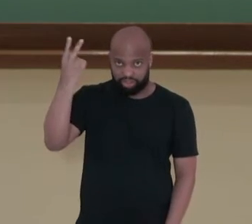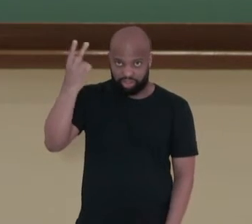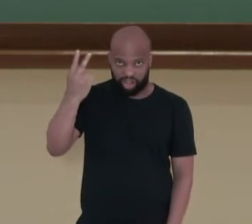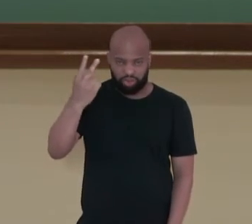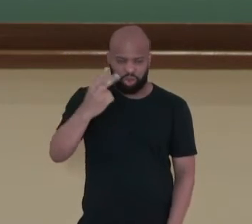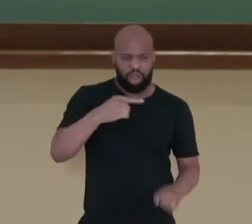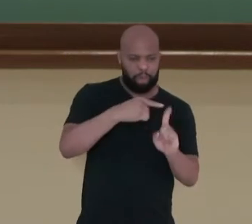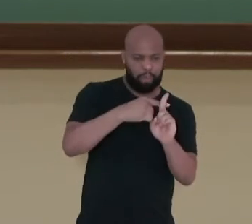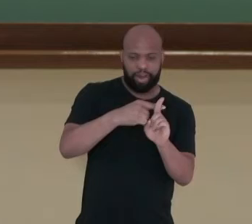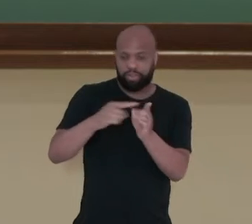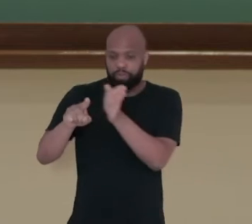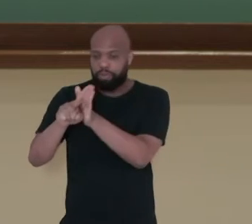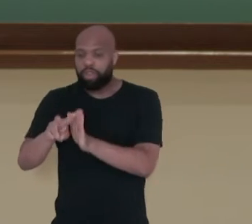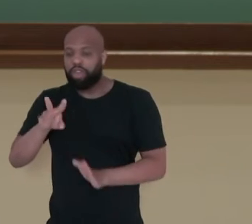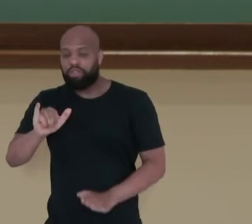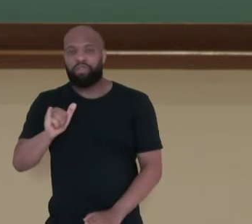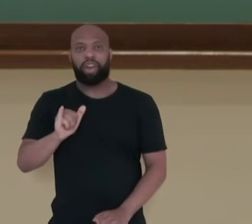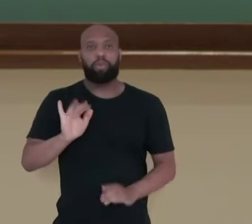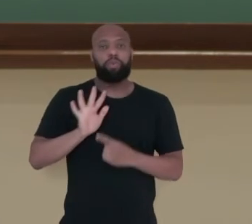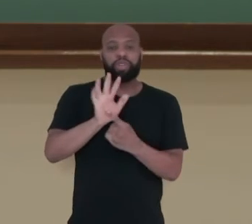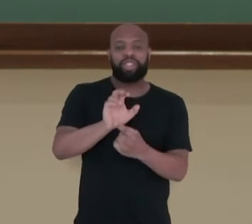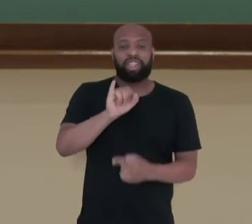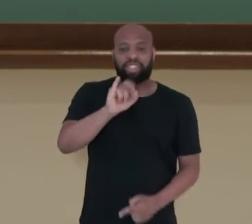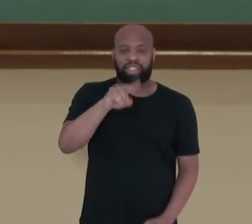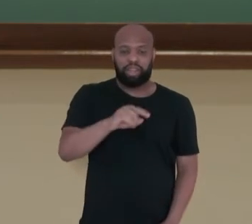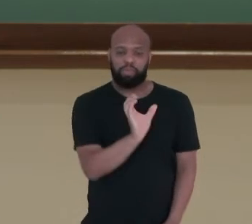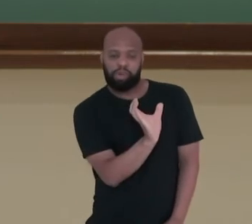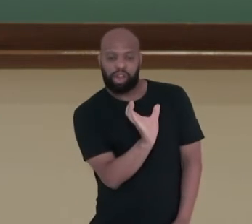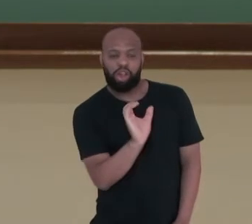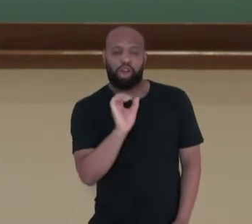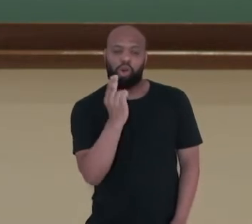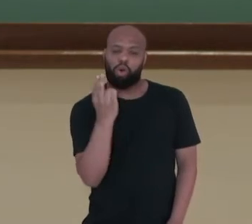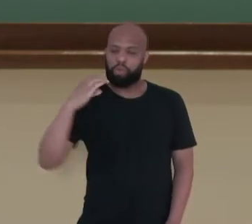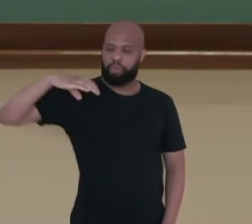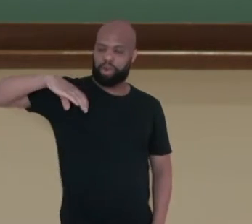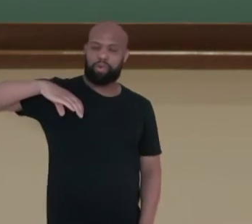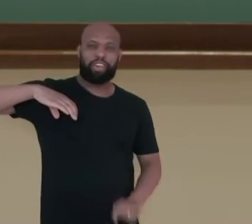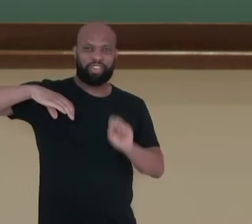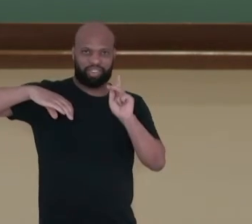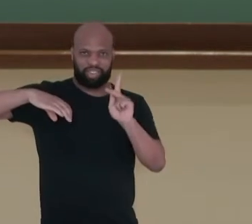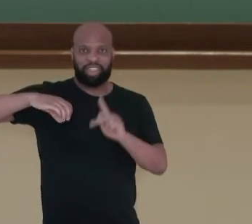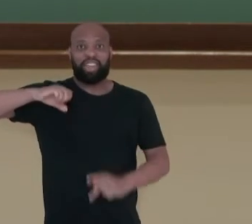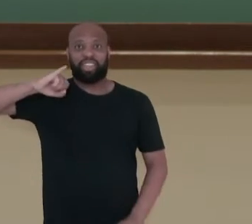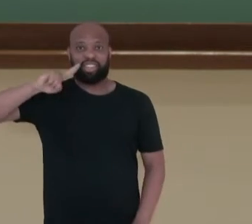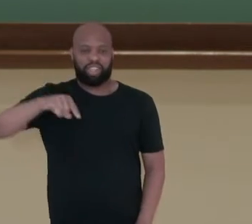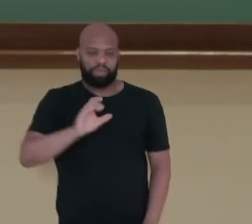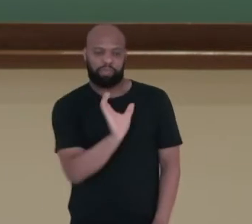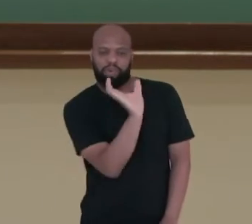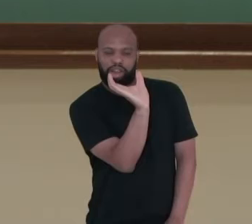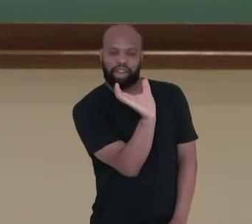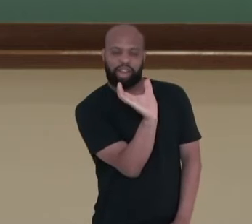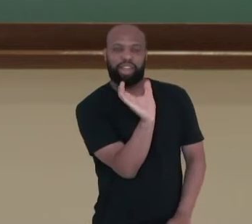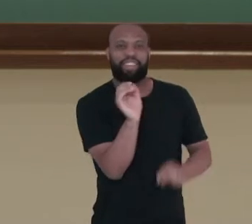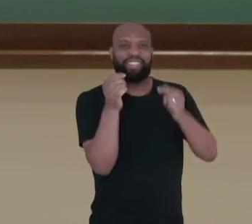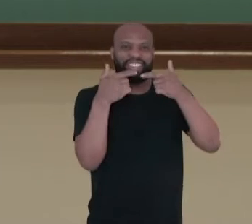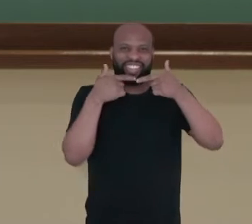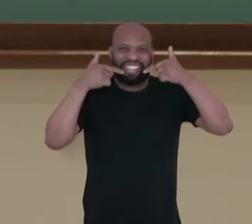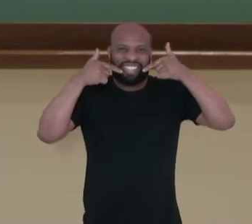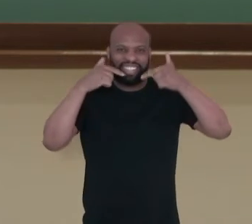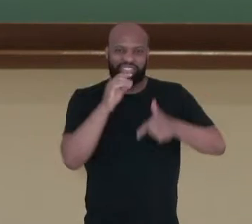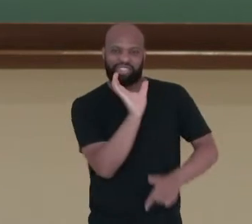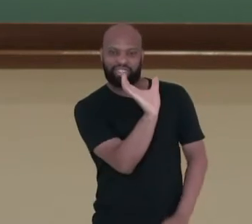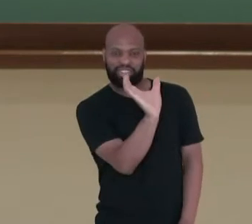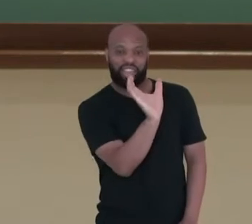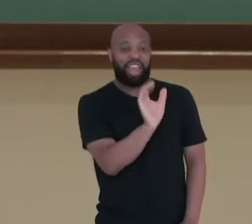ele define se a parábola é voltada para cima ou para baixo. Se a parábola é voltada para cima, é feliz, o